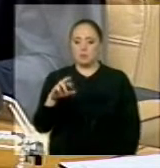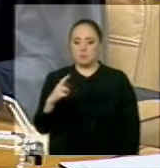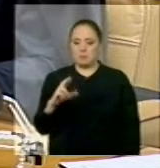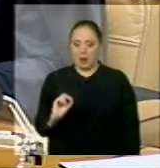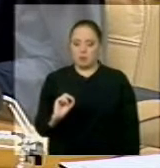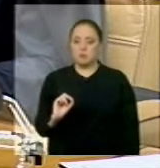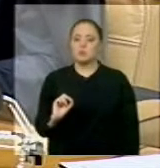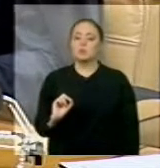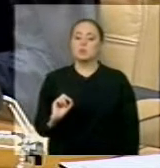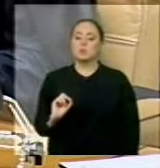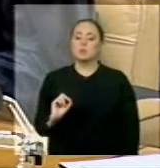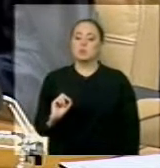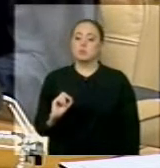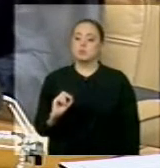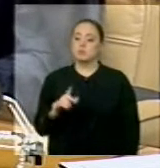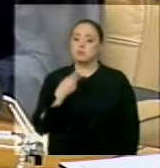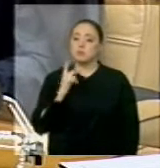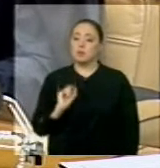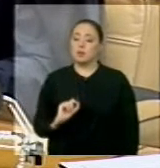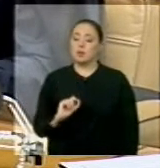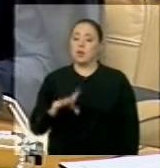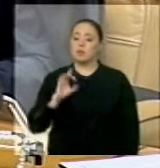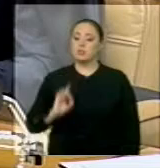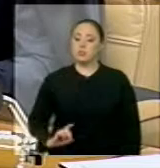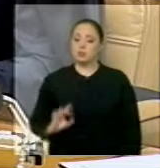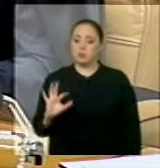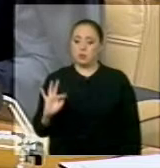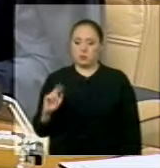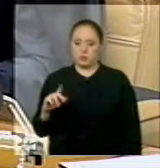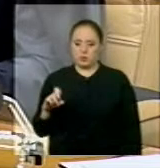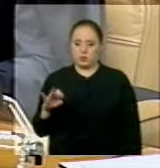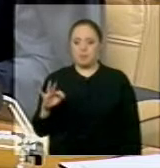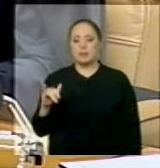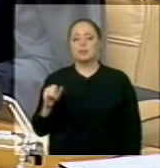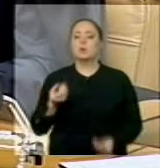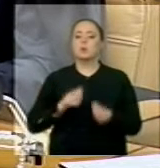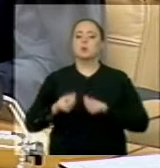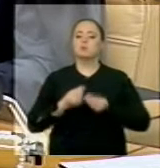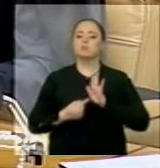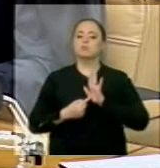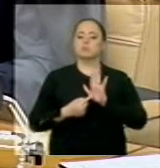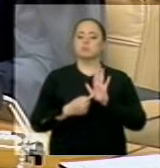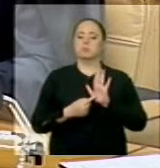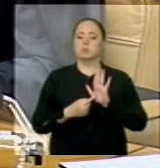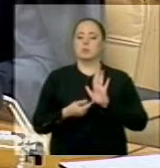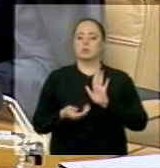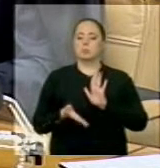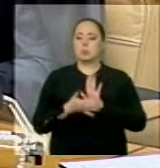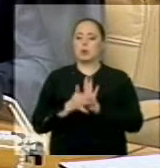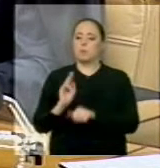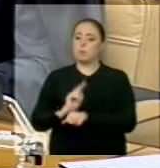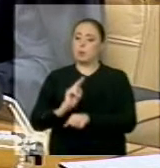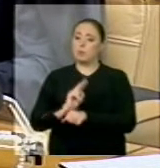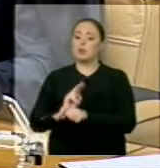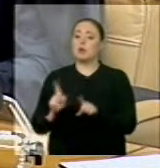turma, definiu esses direitos fundamentais como expressão de um postulado de proteção que também